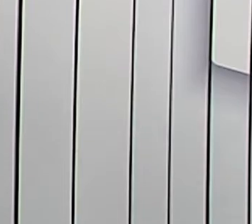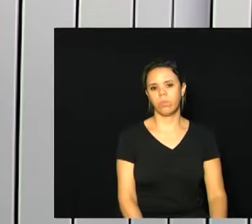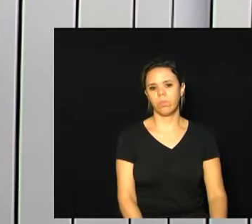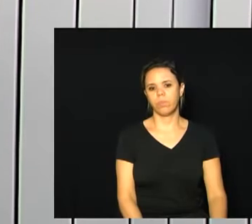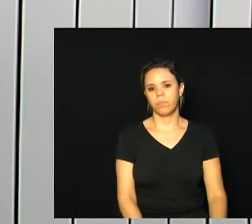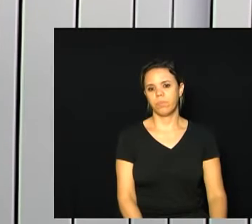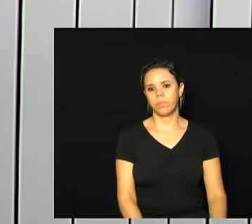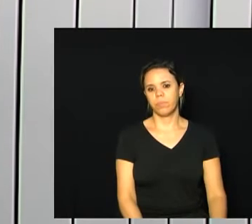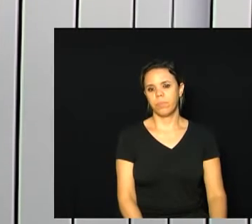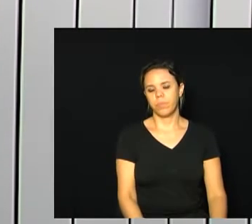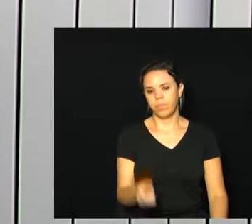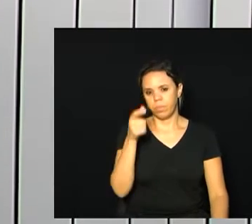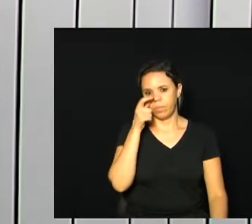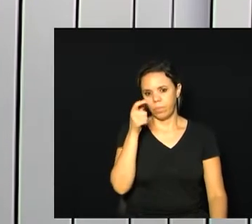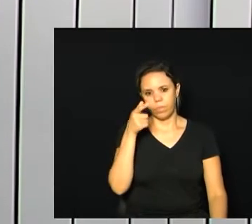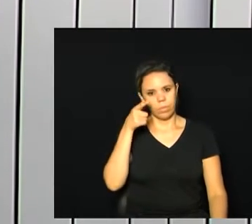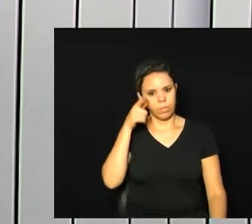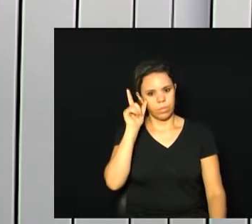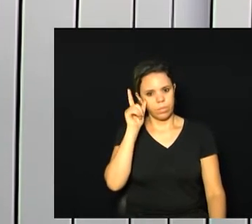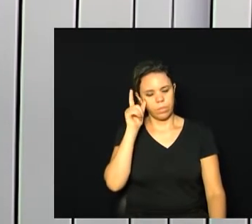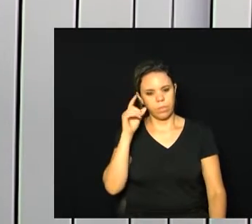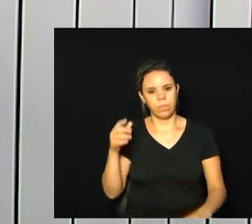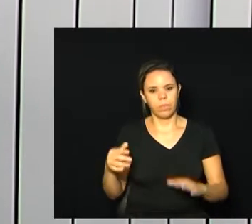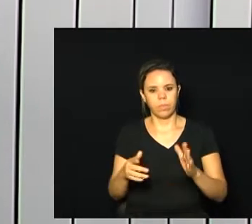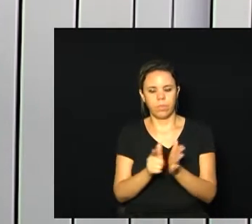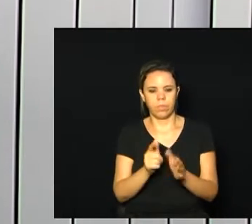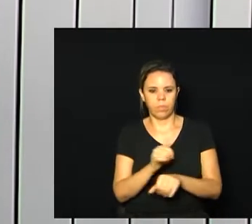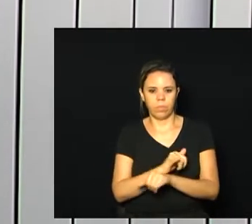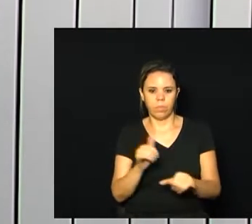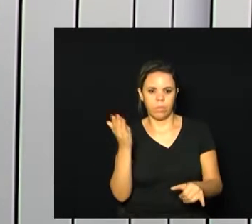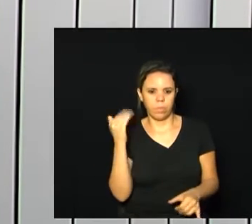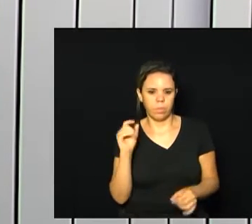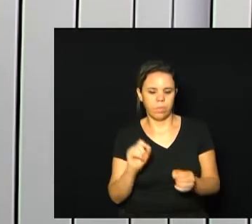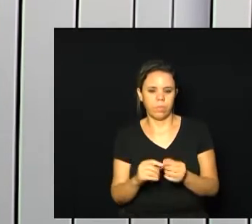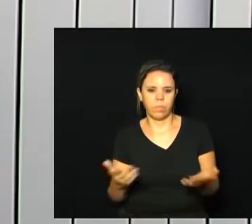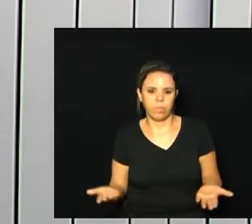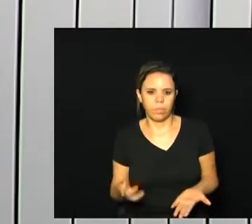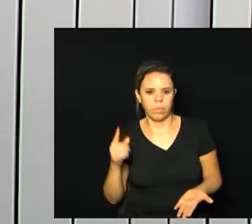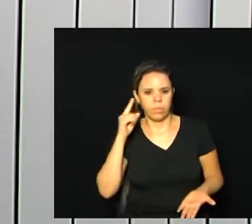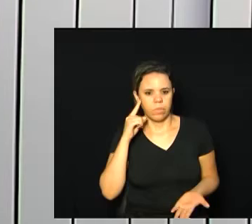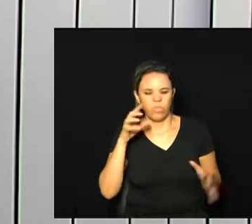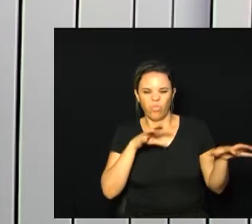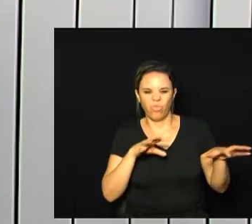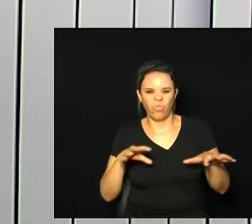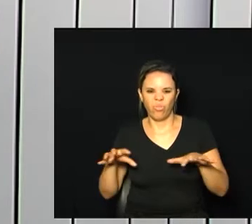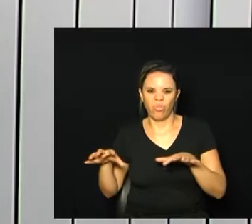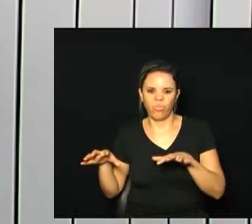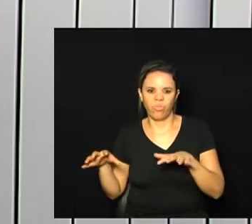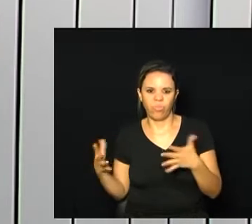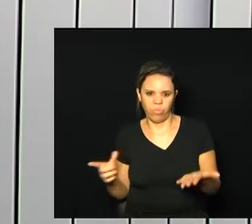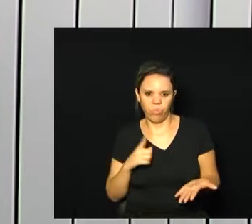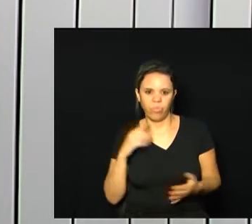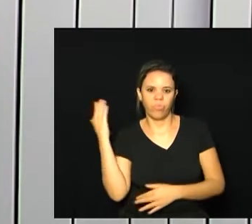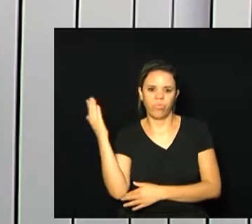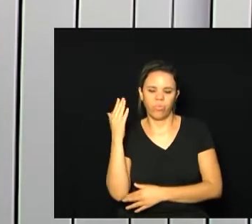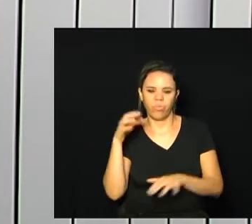Bom, para você que assistiu ontem o Câmara Notícias, já sabia, né, que hoje o dia seria chuvoso. Tem